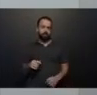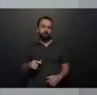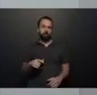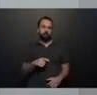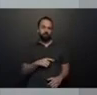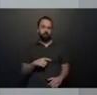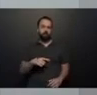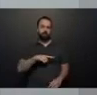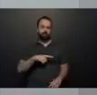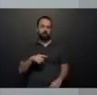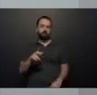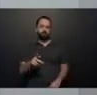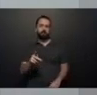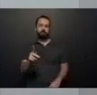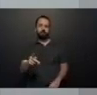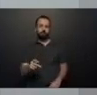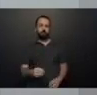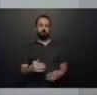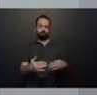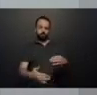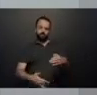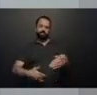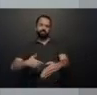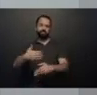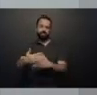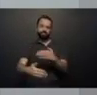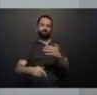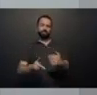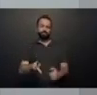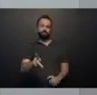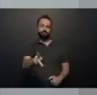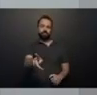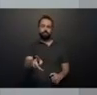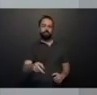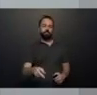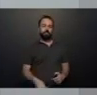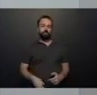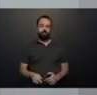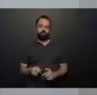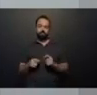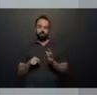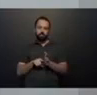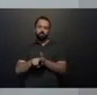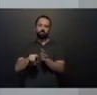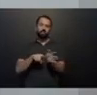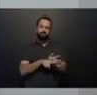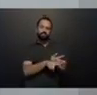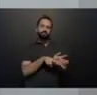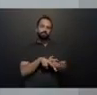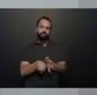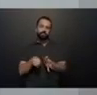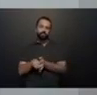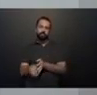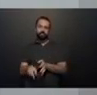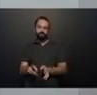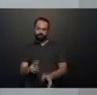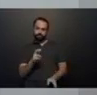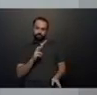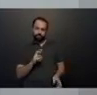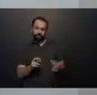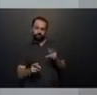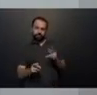existiu e continuará existindo. Todos os dias fazemos perguntas e buscamos respostas